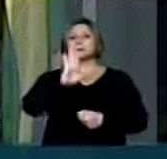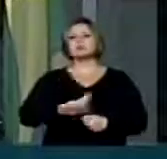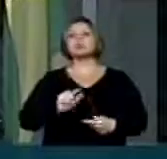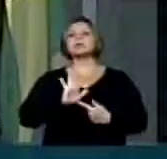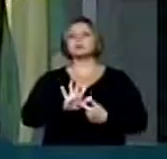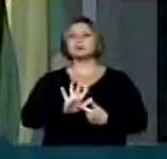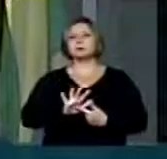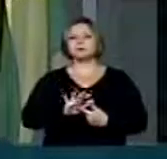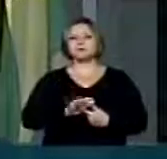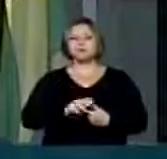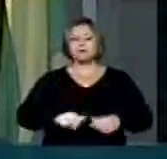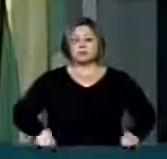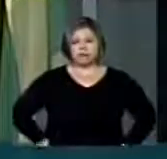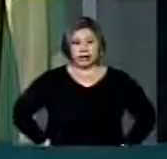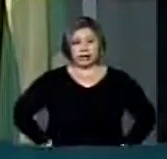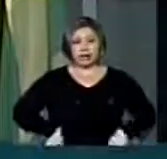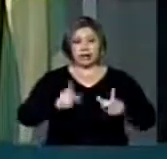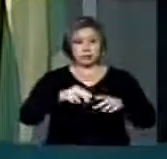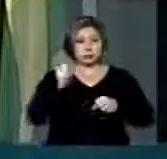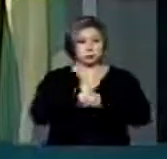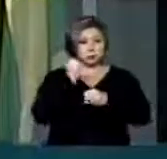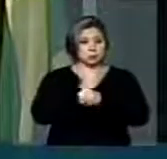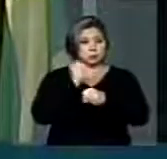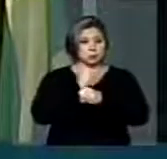entre o que foi gasto com estádios,